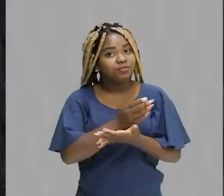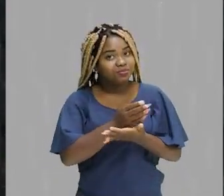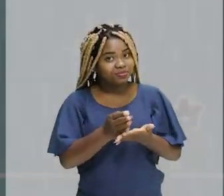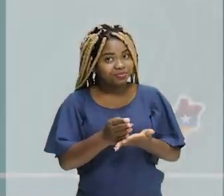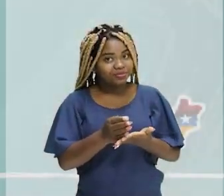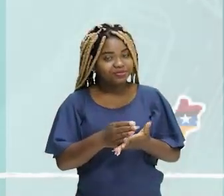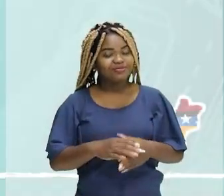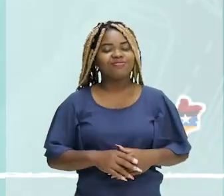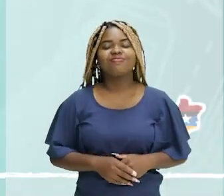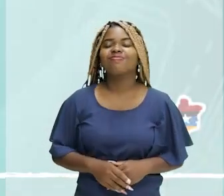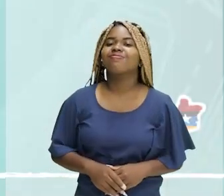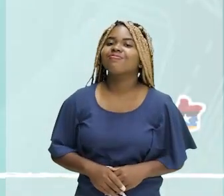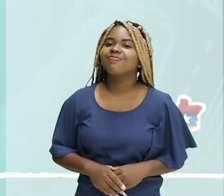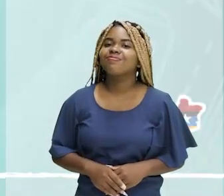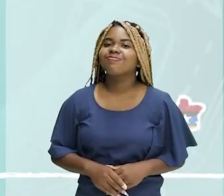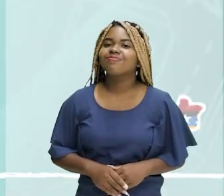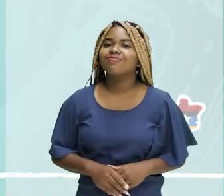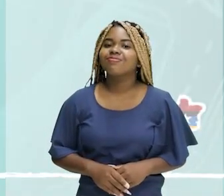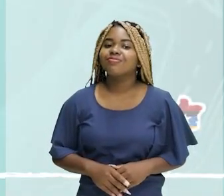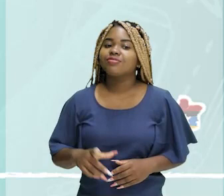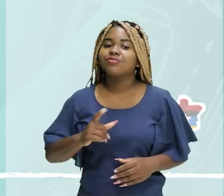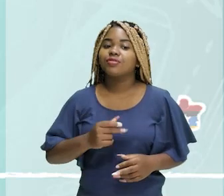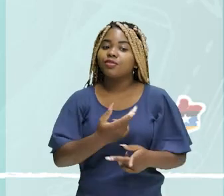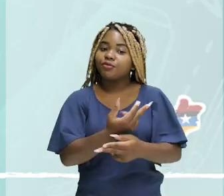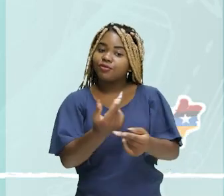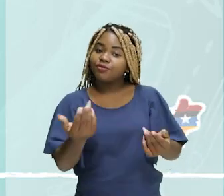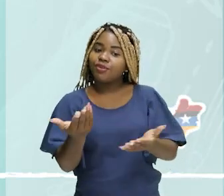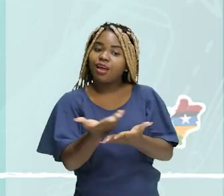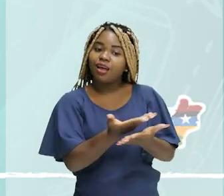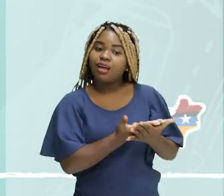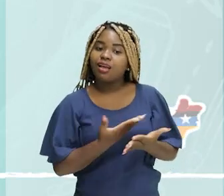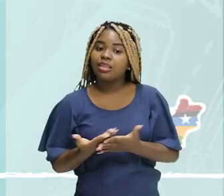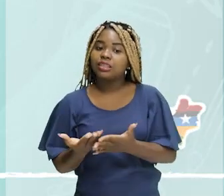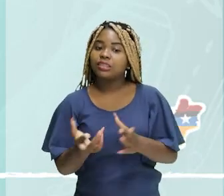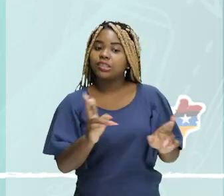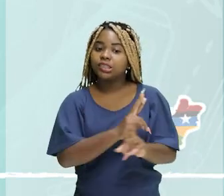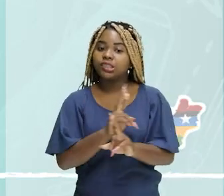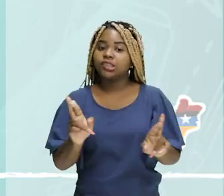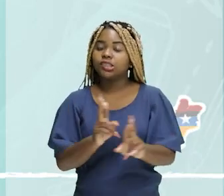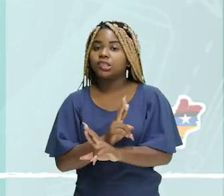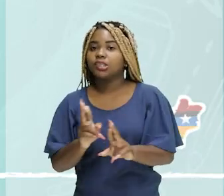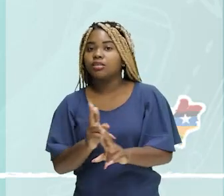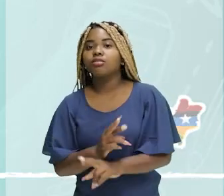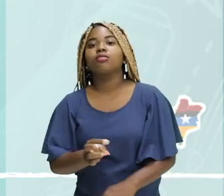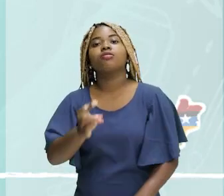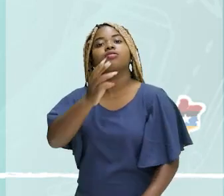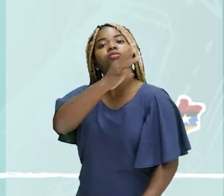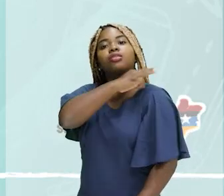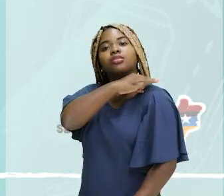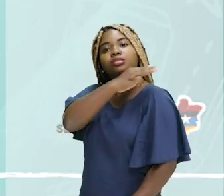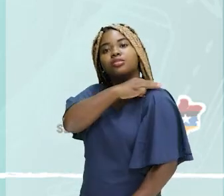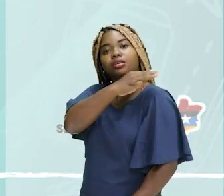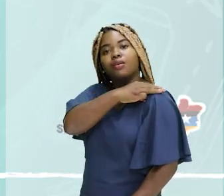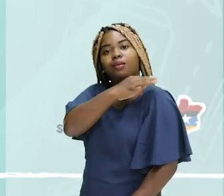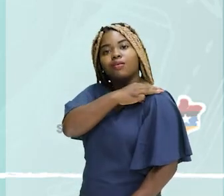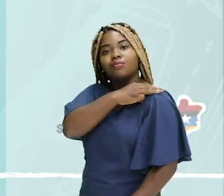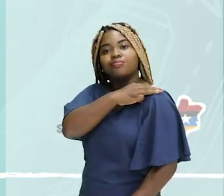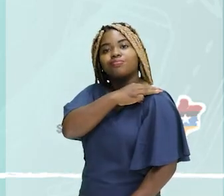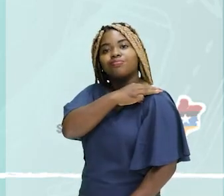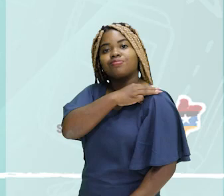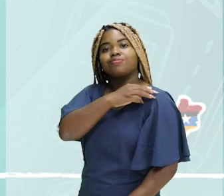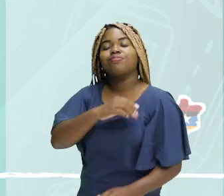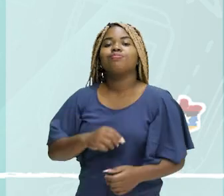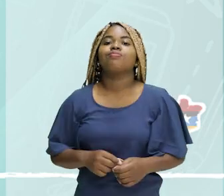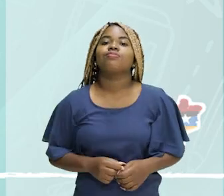Ó, nós estamos numa série de aulas, de vídeos relacionados ao terceiro ano do ensino médio, ao terceirão,